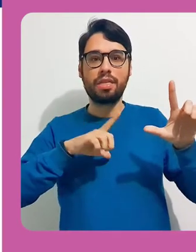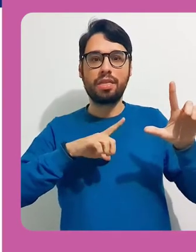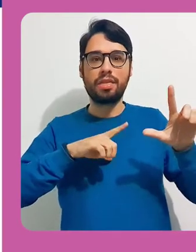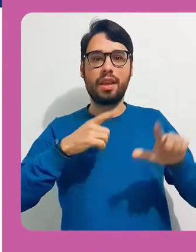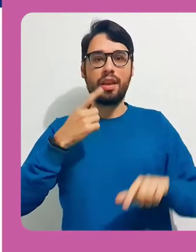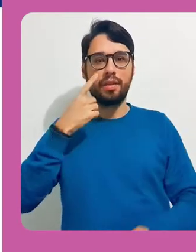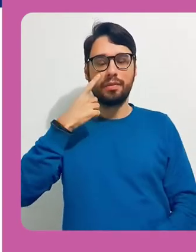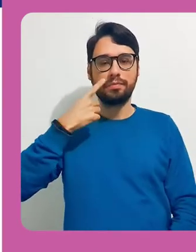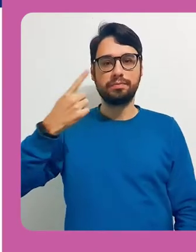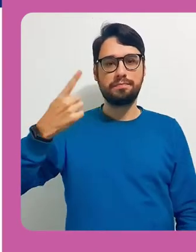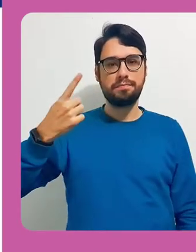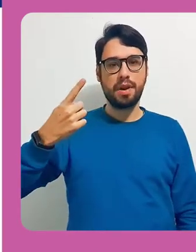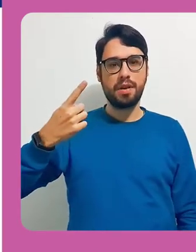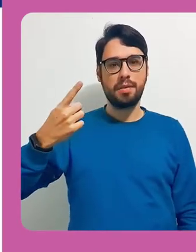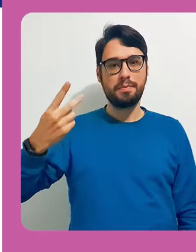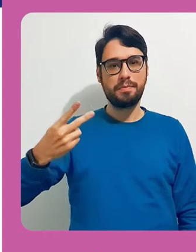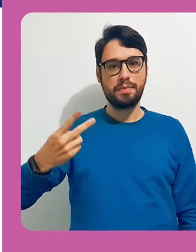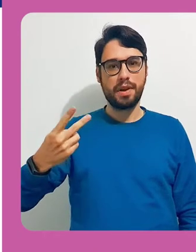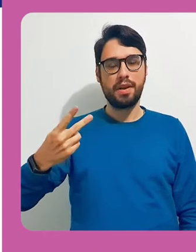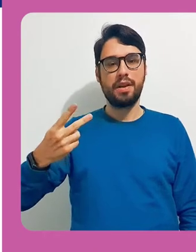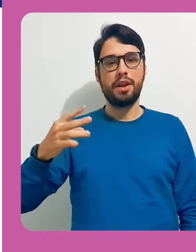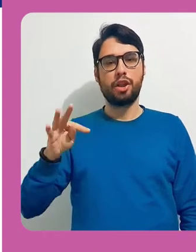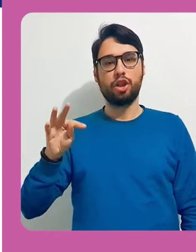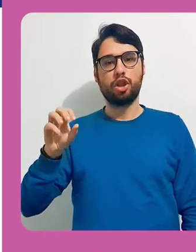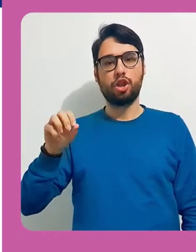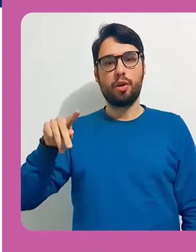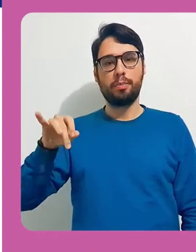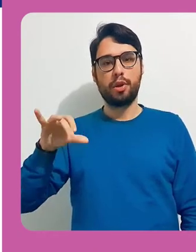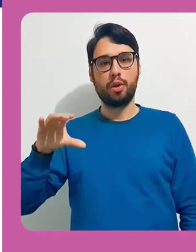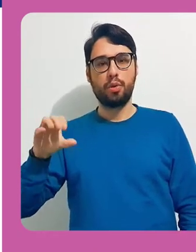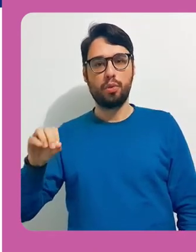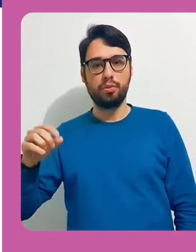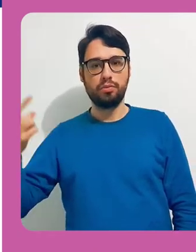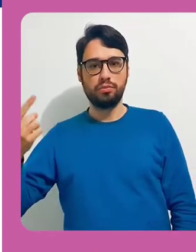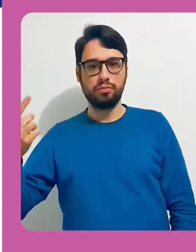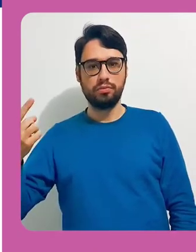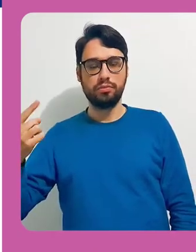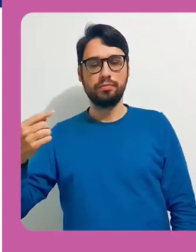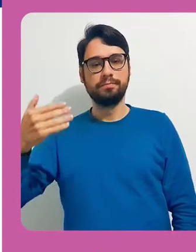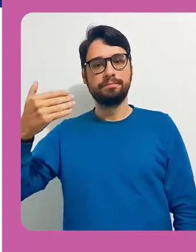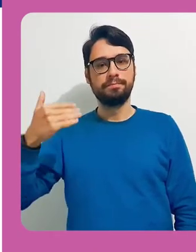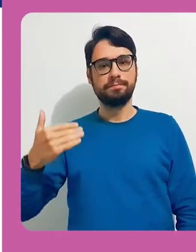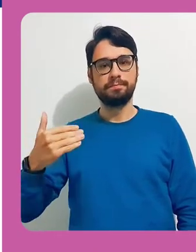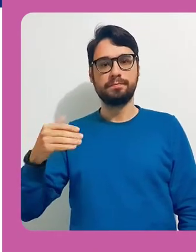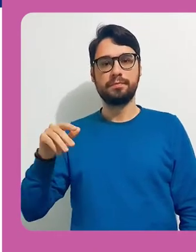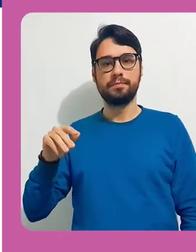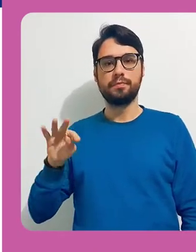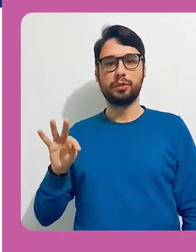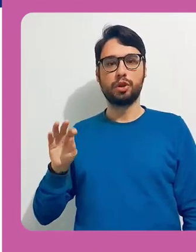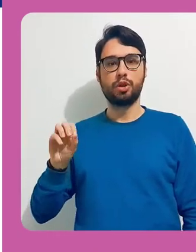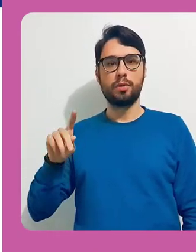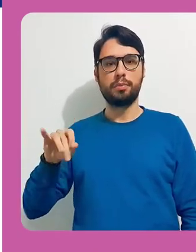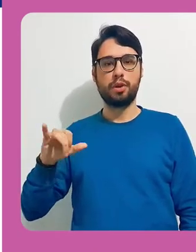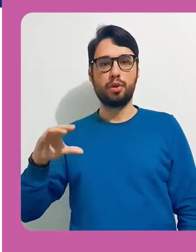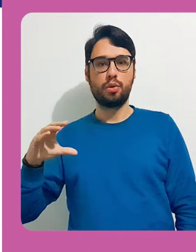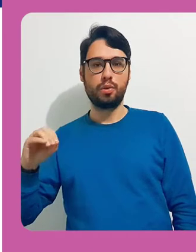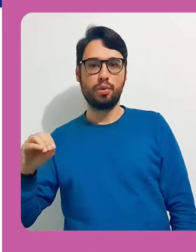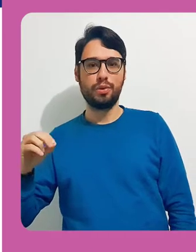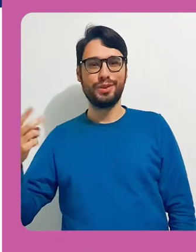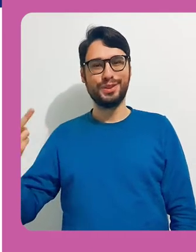para vocês, quando você cria uma sala no Moodle, ela vem desse jeitinho aqui. E então